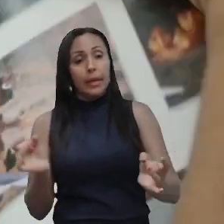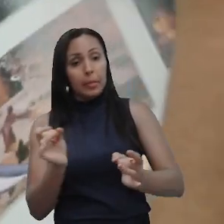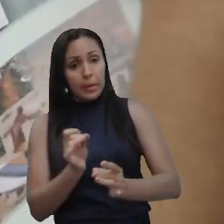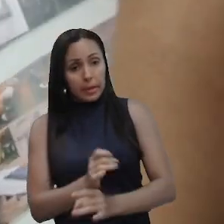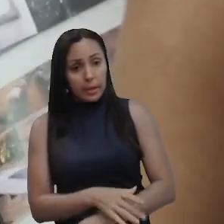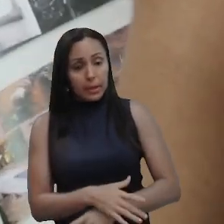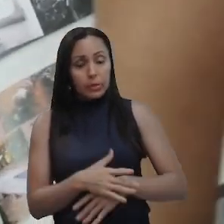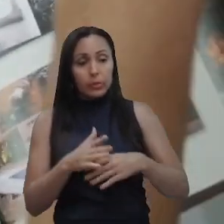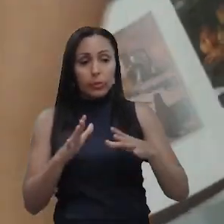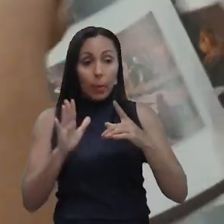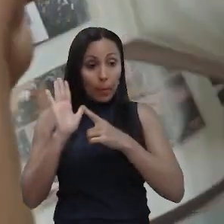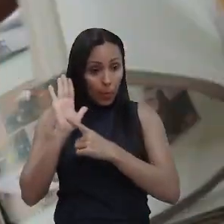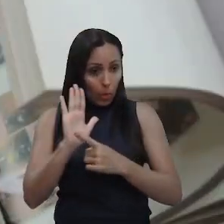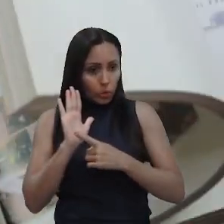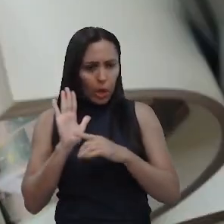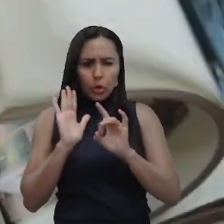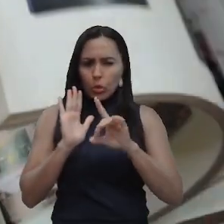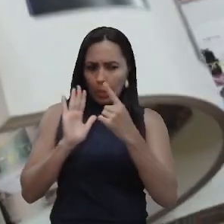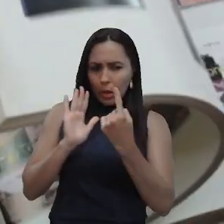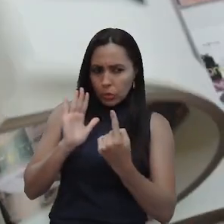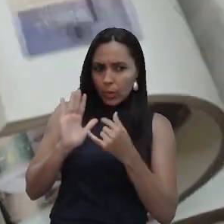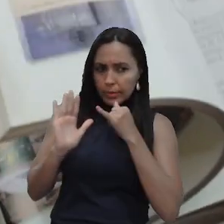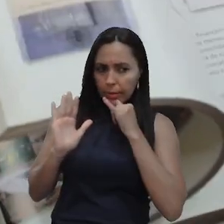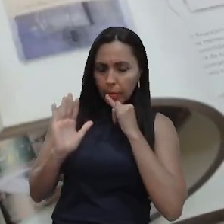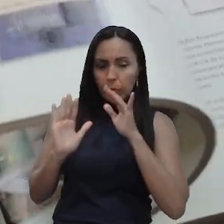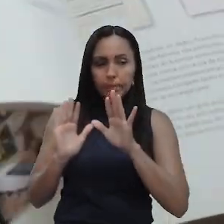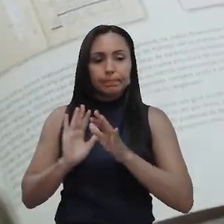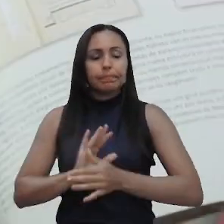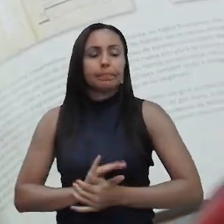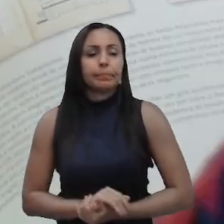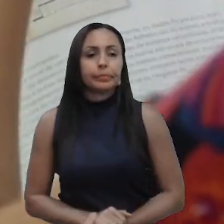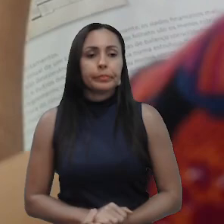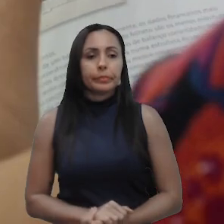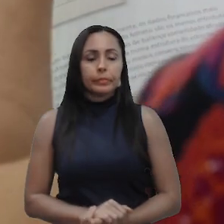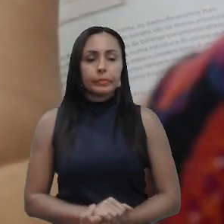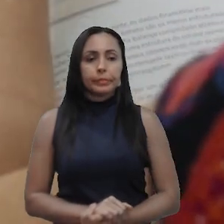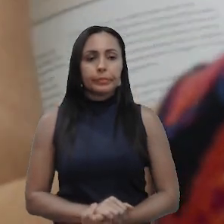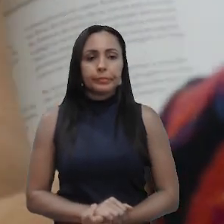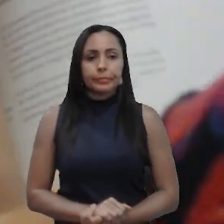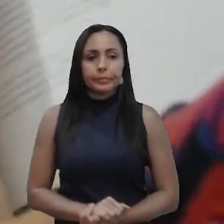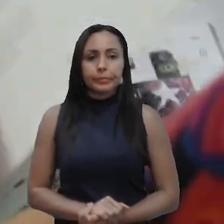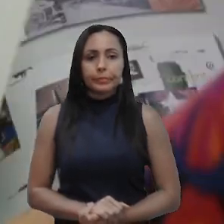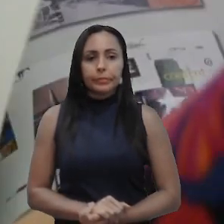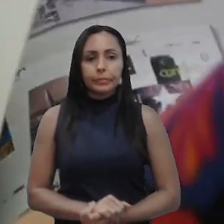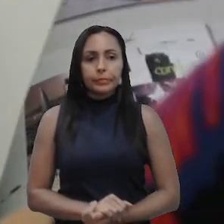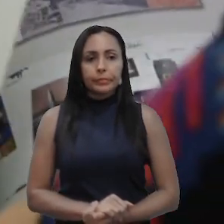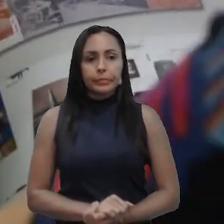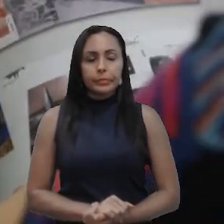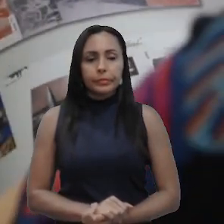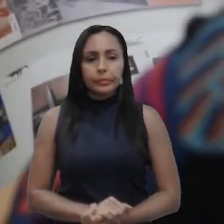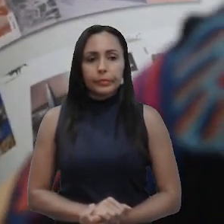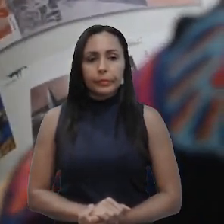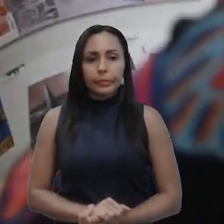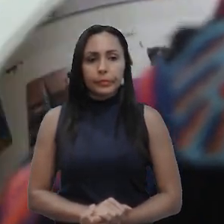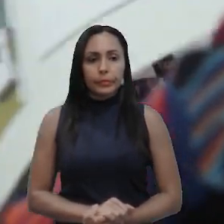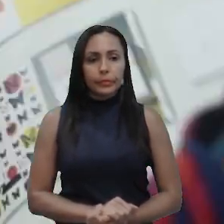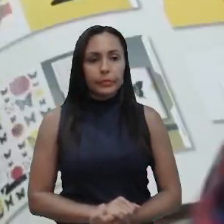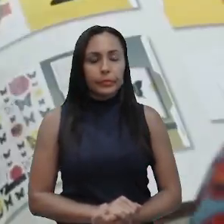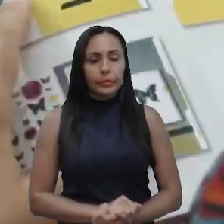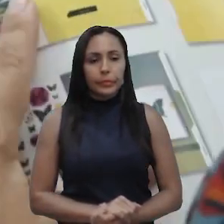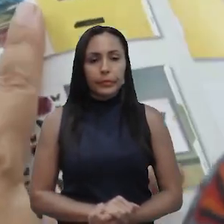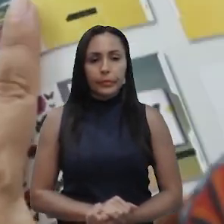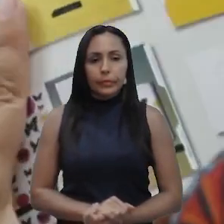deixa eu mostrar só mais um exemplozinho aqui para vocês, que é um exemplo super bacana de um trabalho